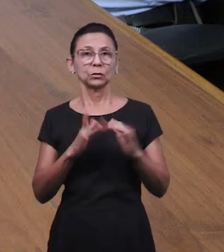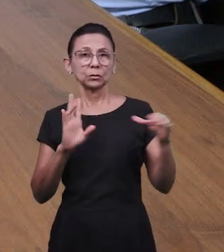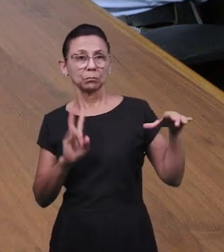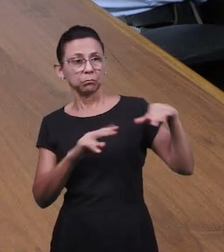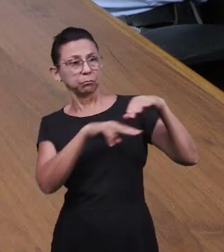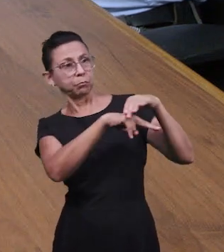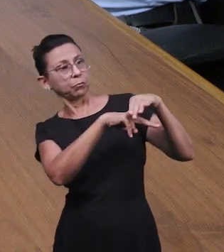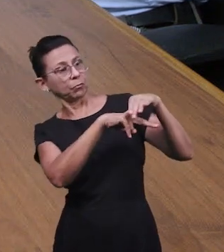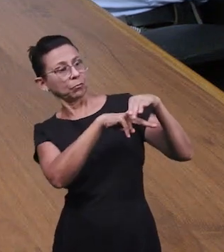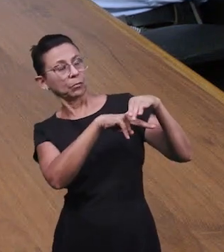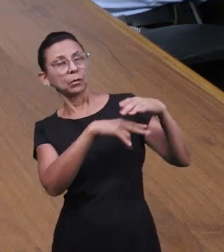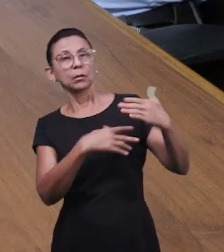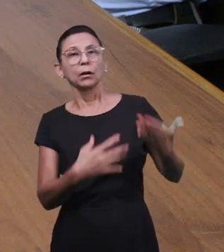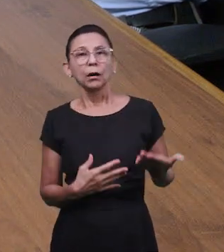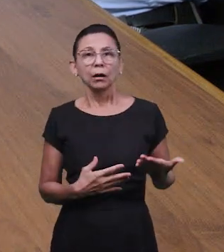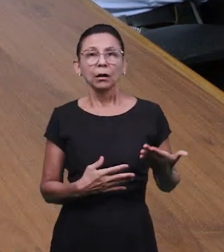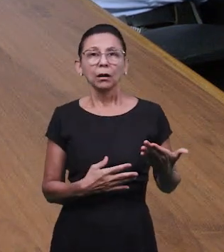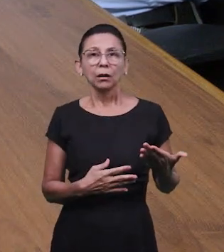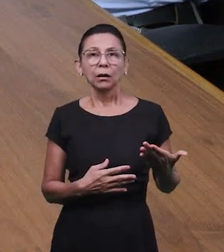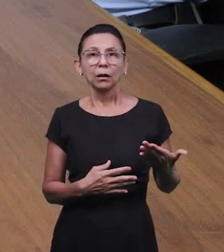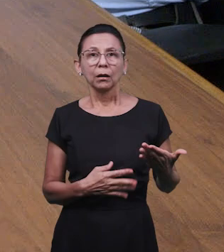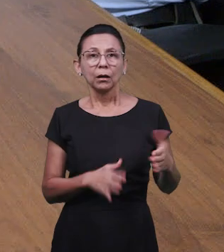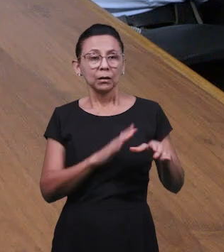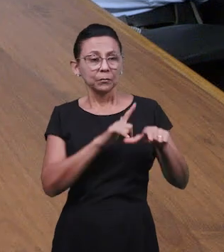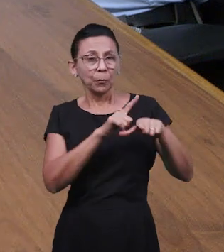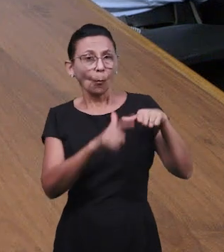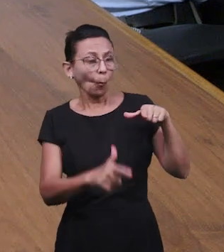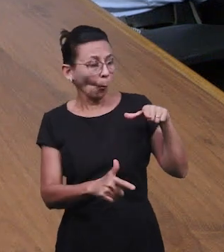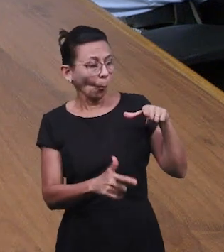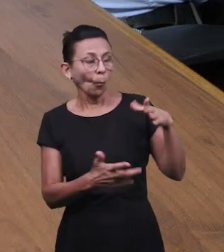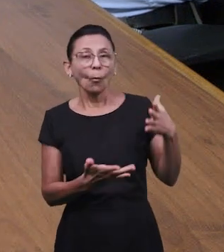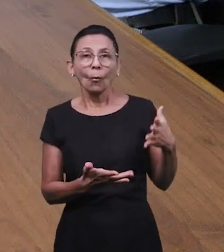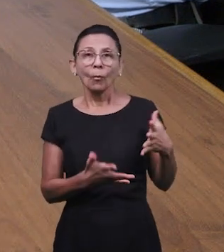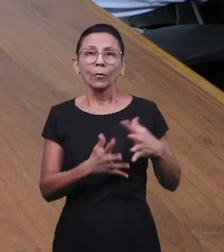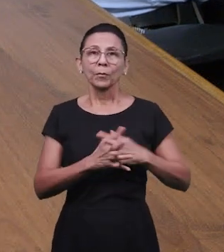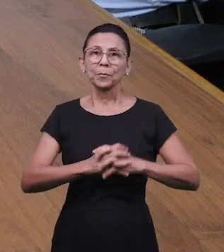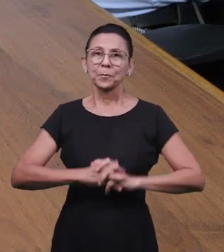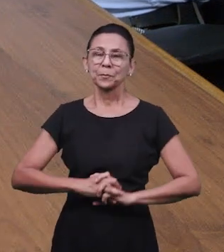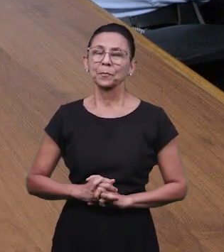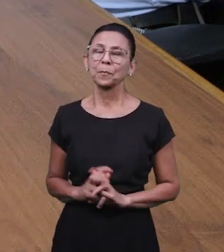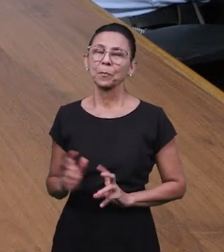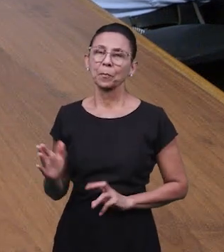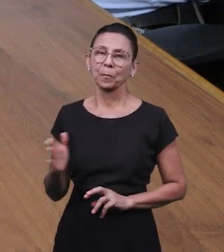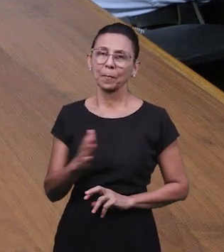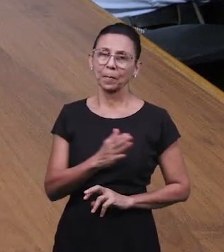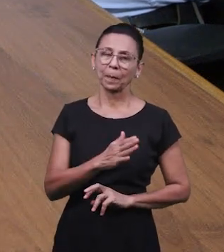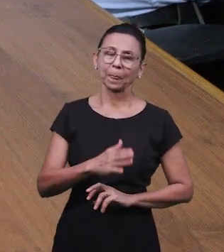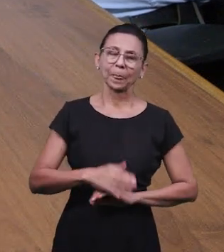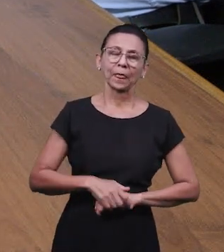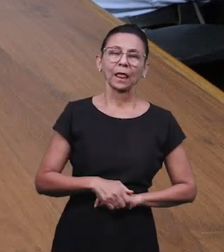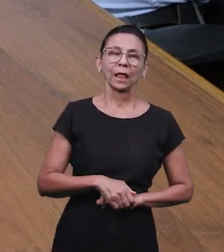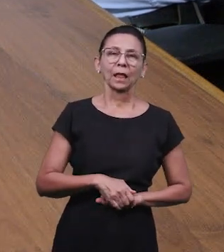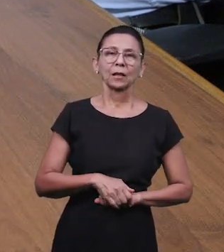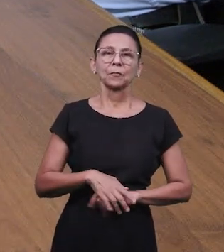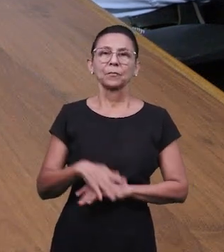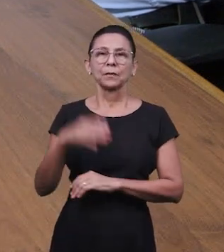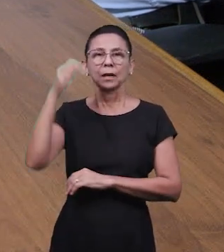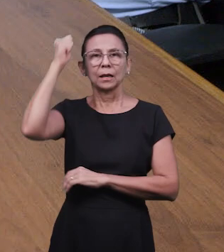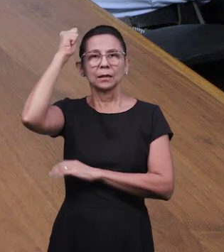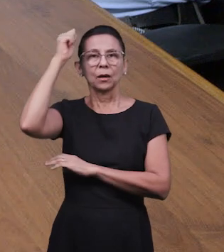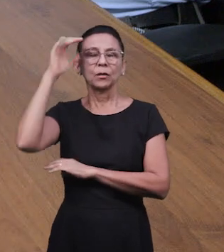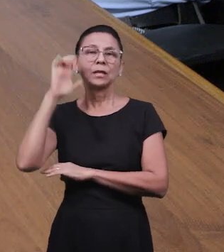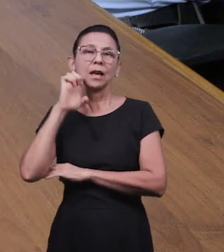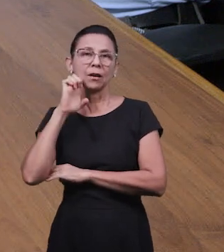E foi a primeira, né? Isso é muito interessante, porque o pecado entrou no mundo através de uma mulher, de Eva, né? Quando